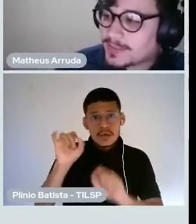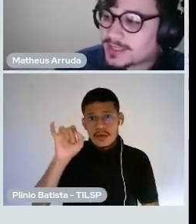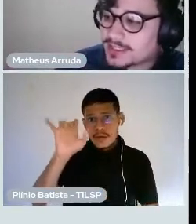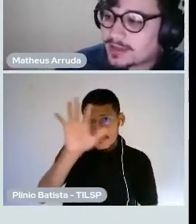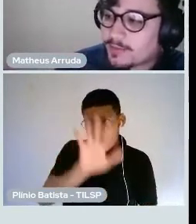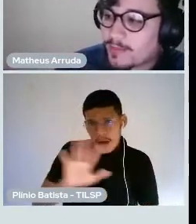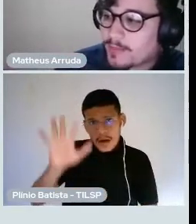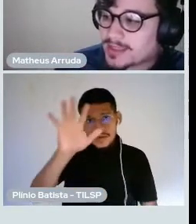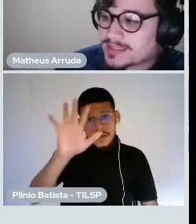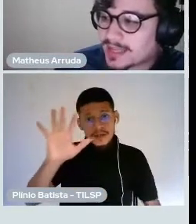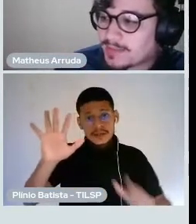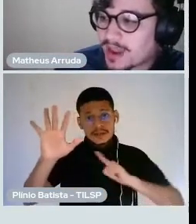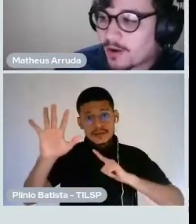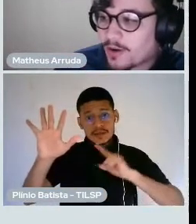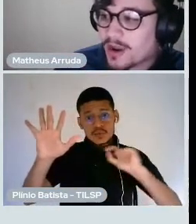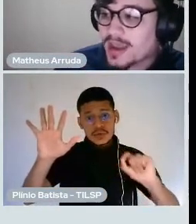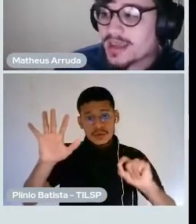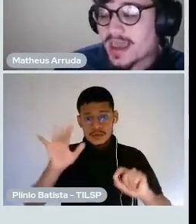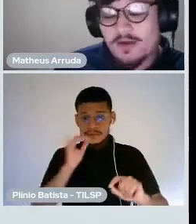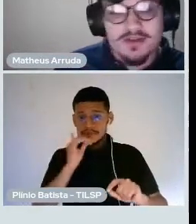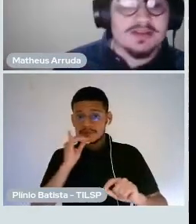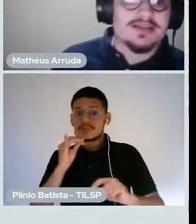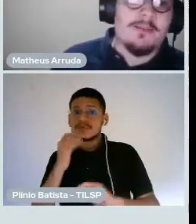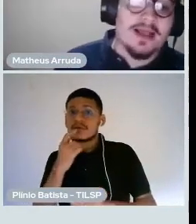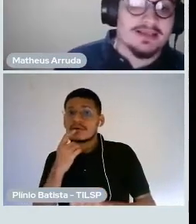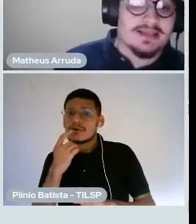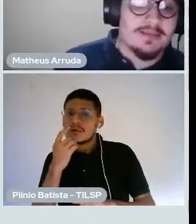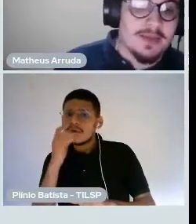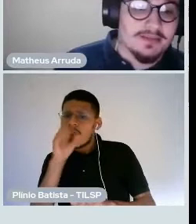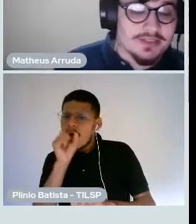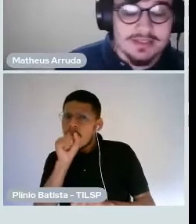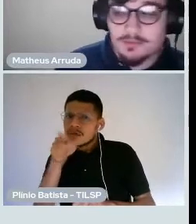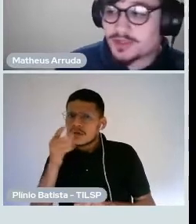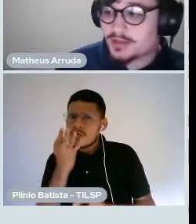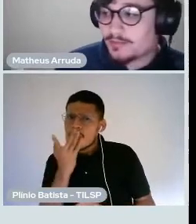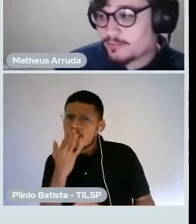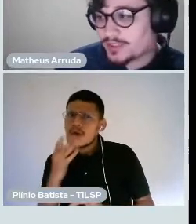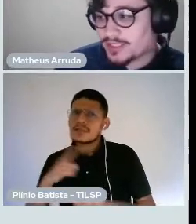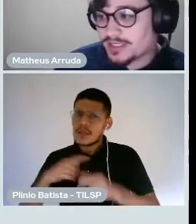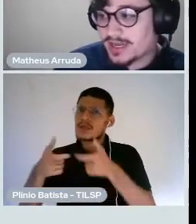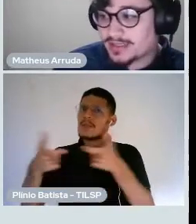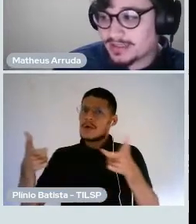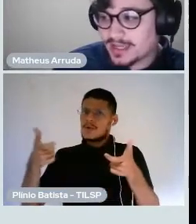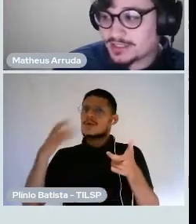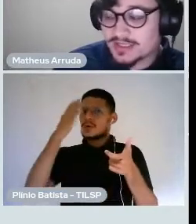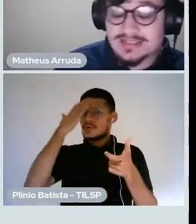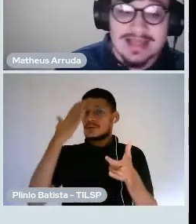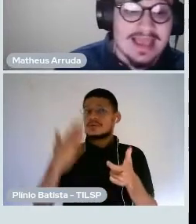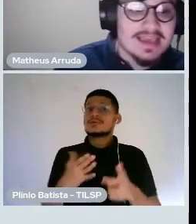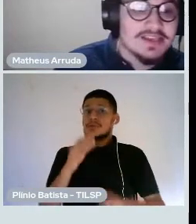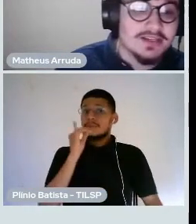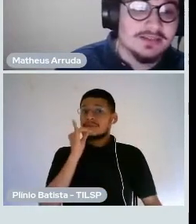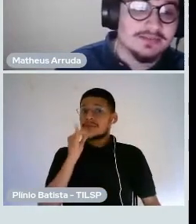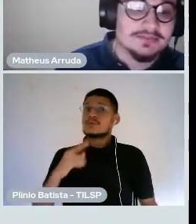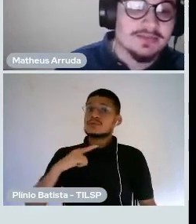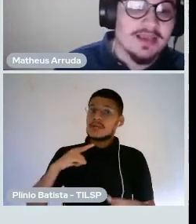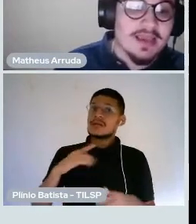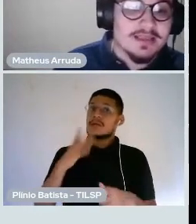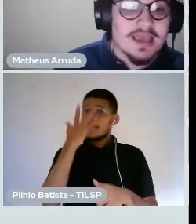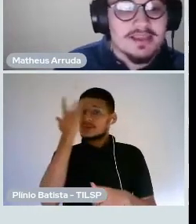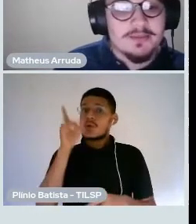ó, a gente tem uma densidade maior. E aí, qual são essa parte exatamente? Você tem muita gente ali em questão de densidade na